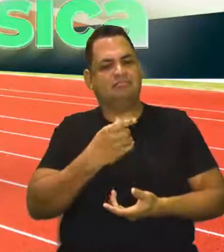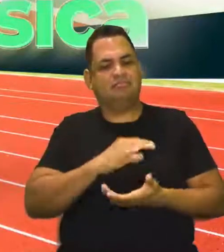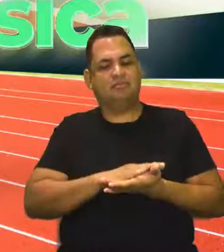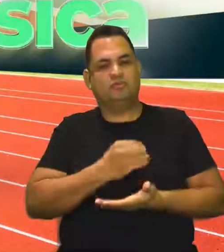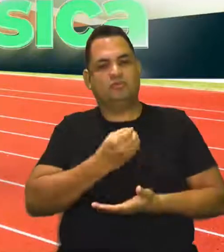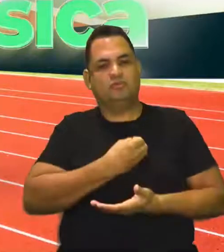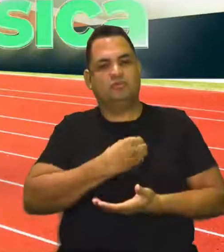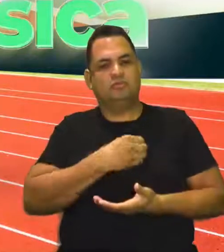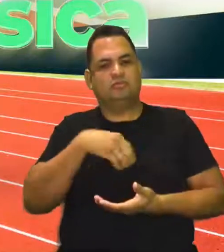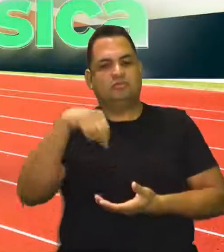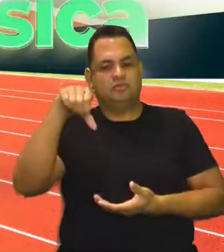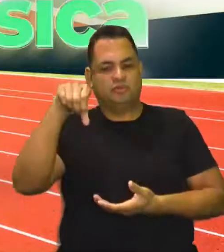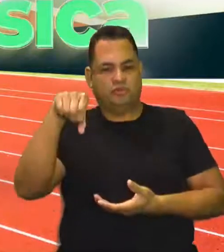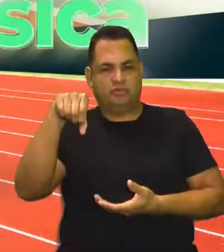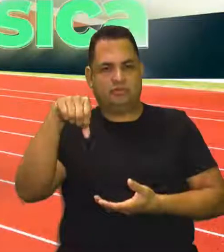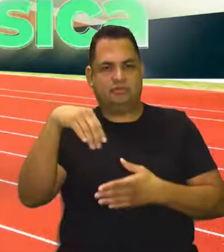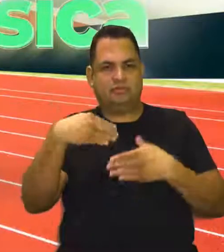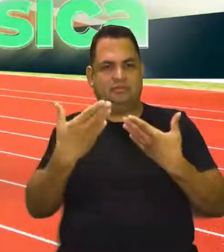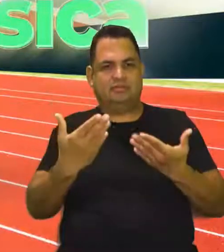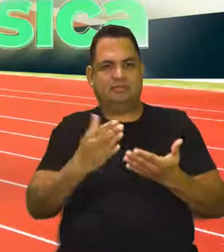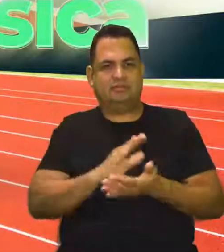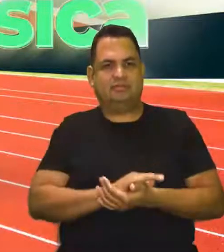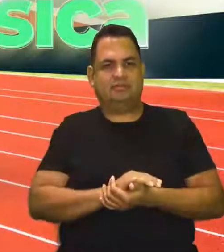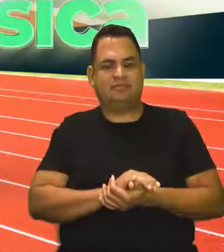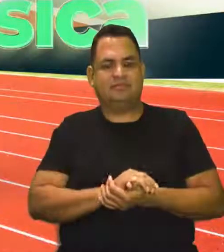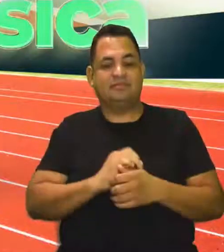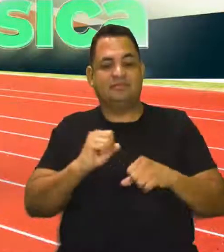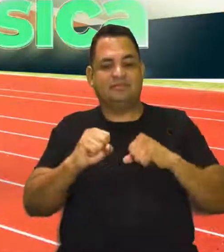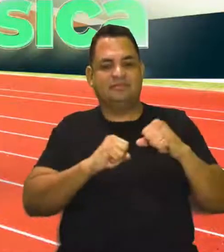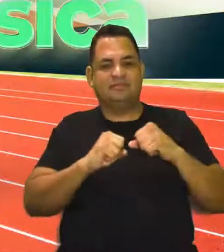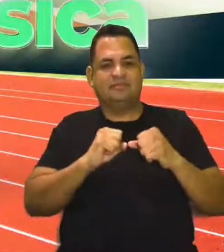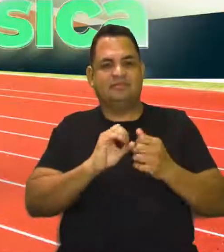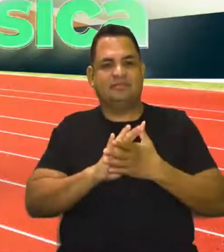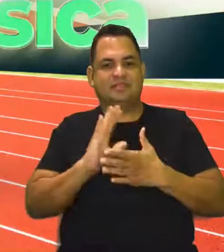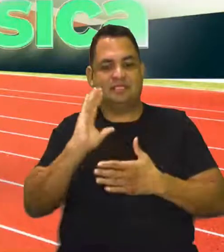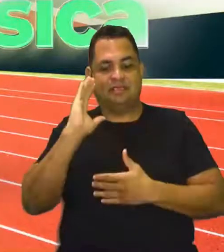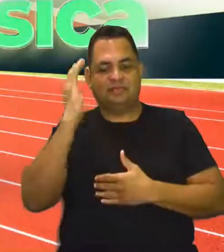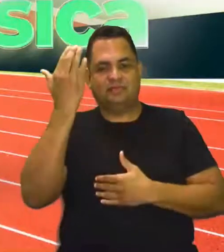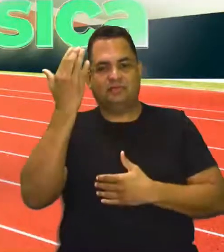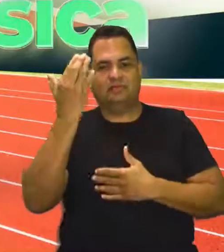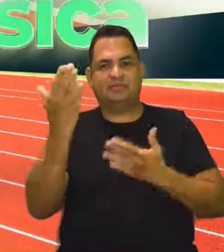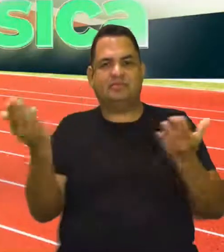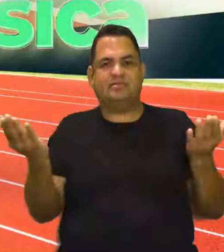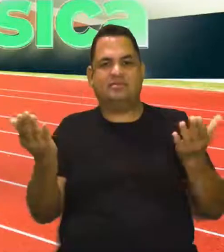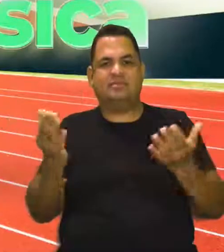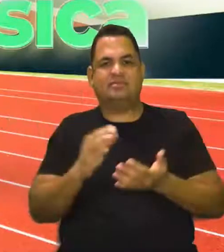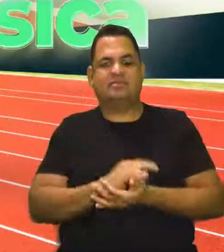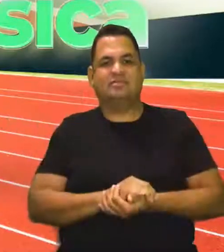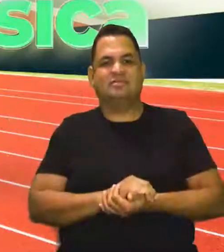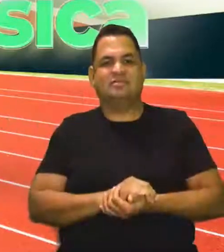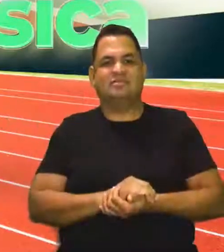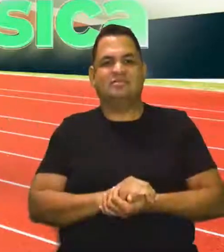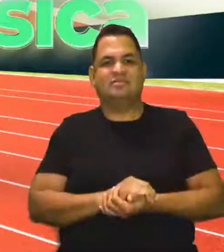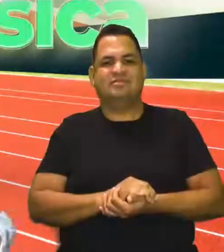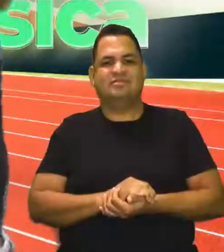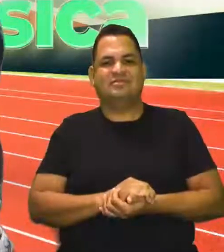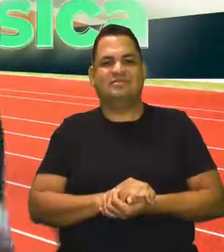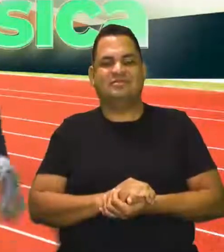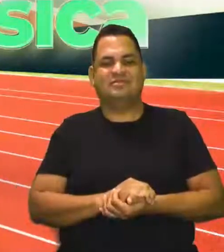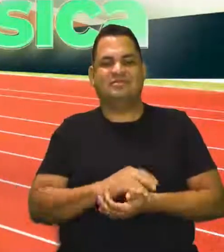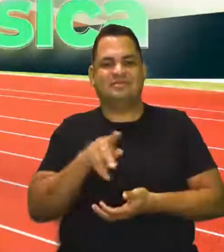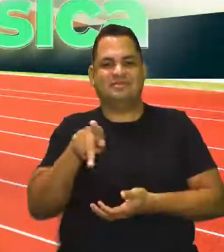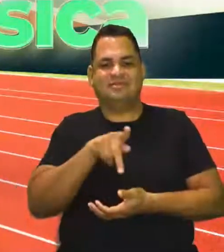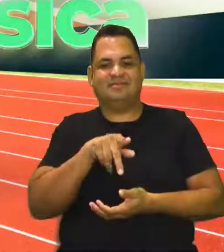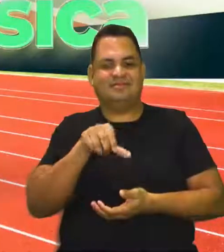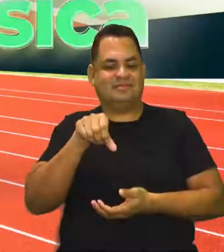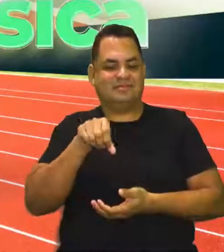professora. Eles não vão correr atrás do prejuízo, eles vão correr atrás da solução, né, prof? Aí eles vão dizer assim, professora, vão dizer assim, professora,